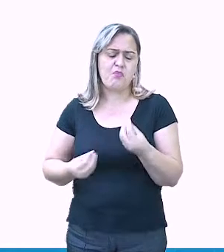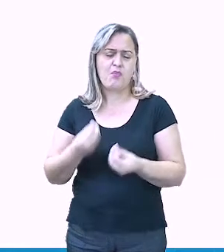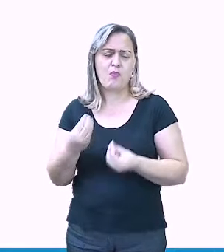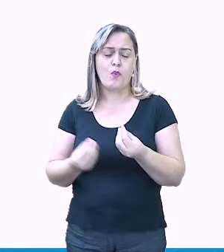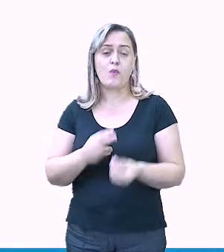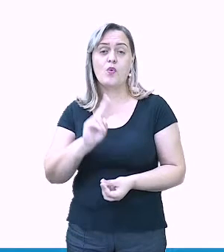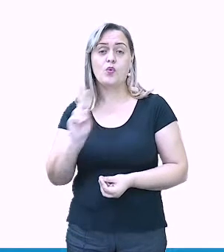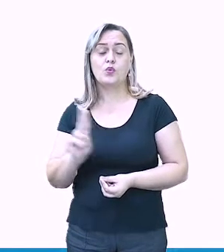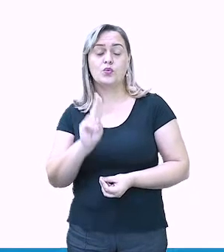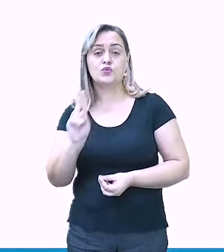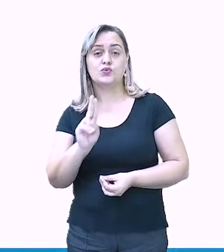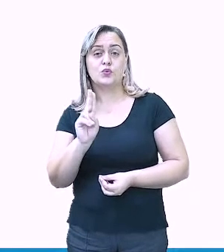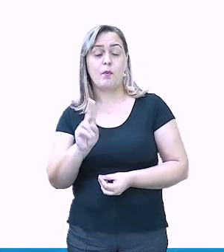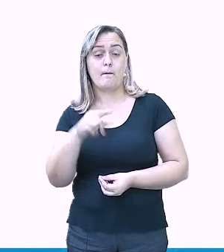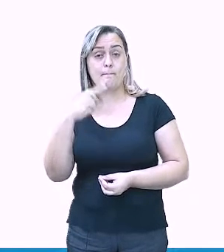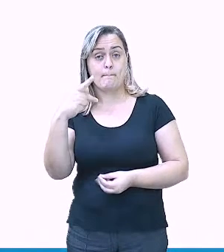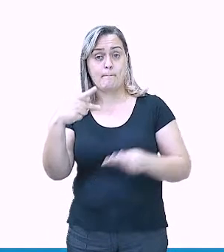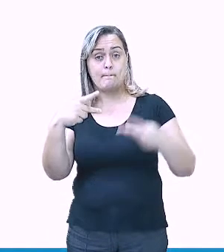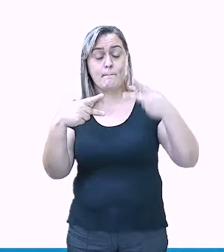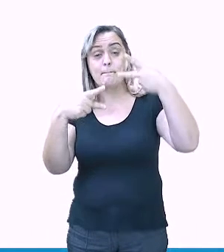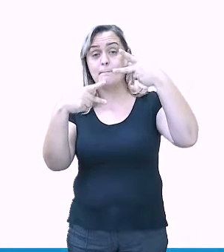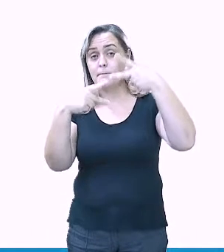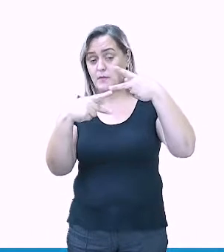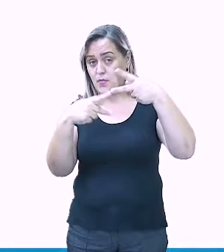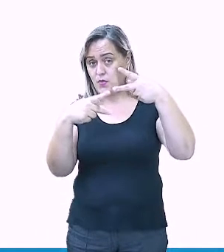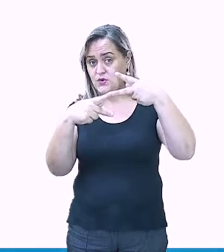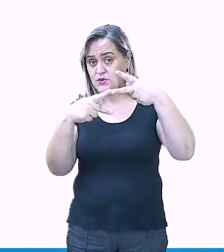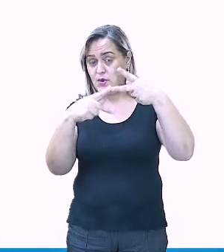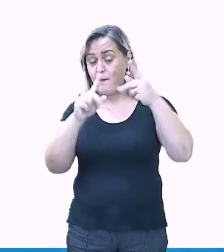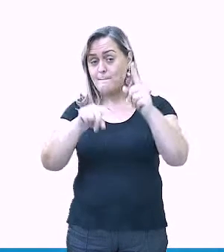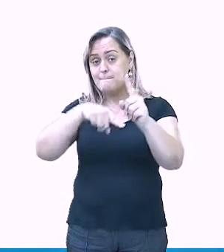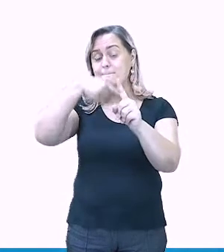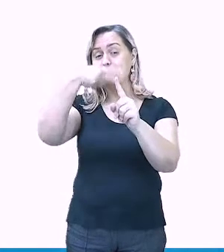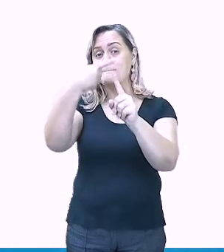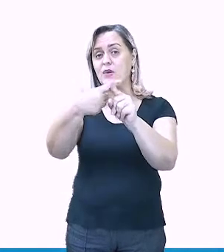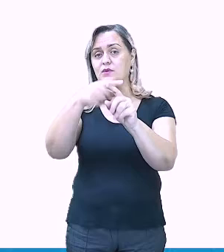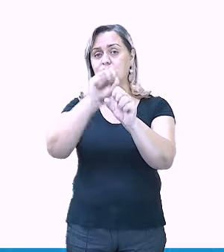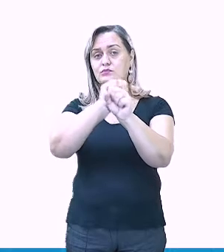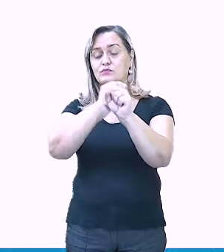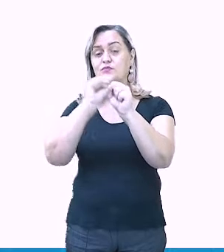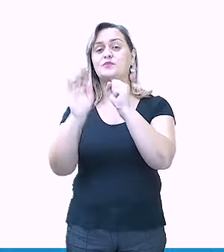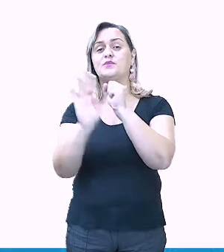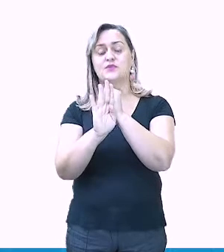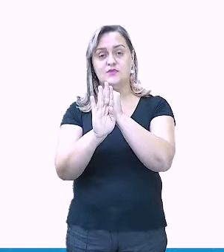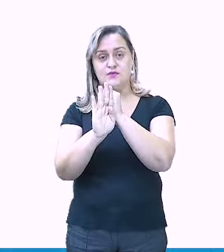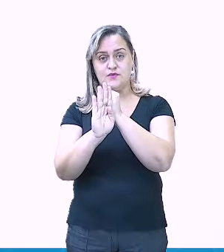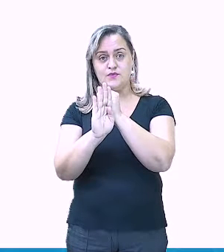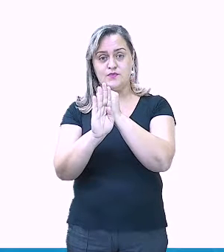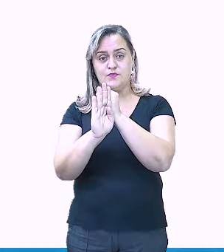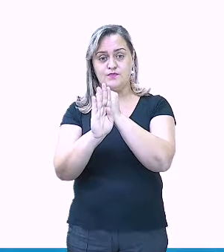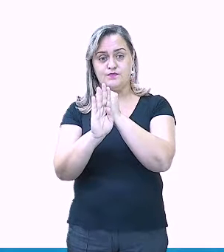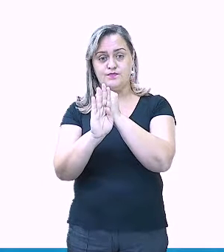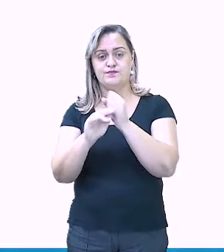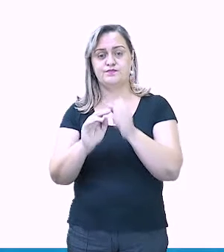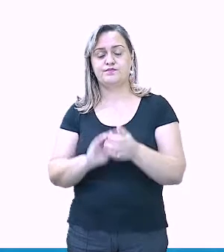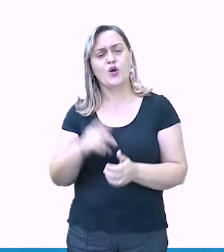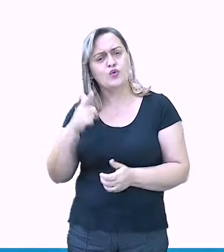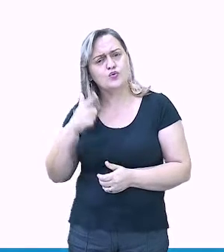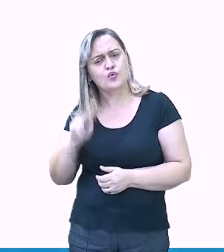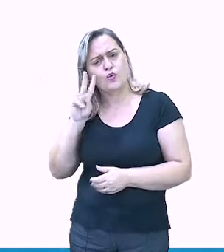então, por uma preposição mais um substantivo. Novamente, o